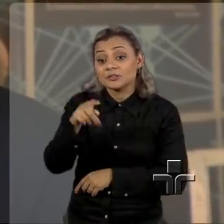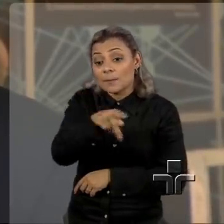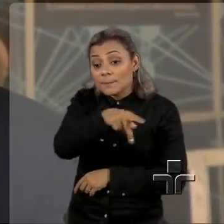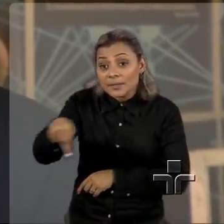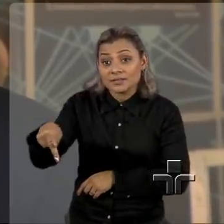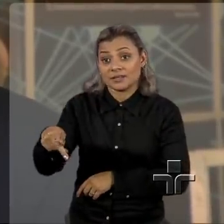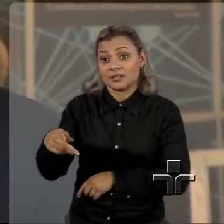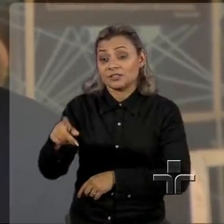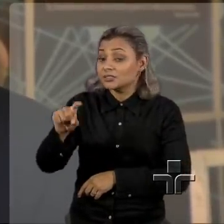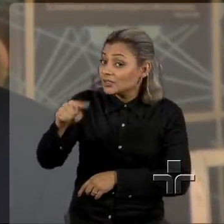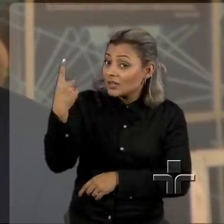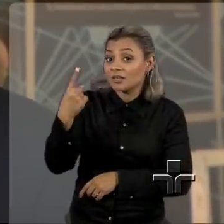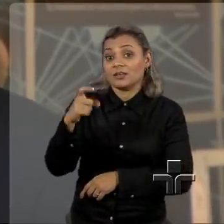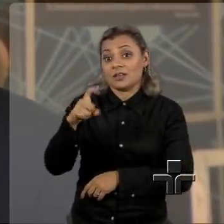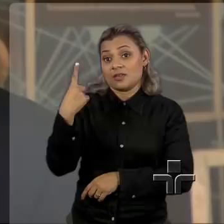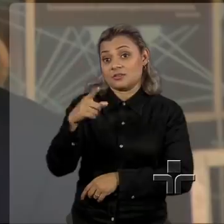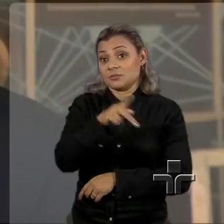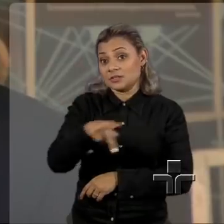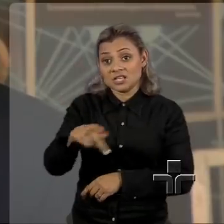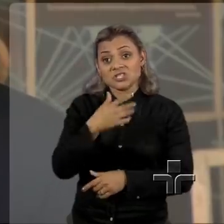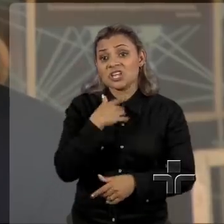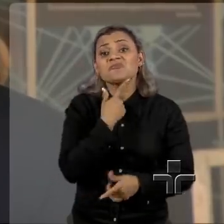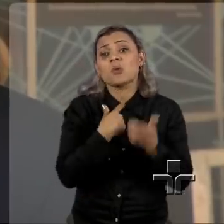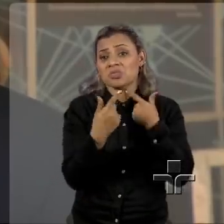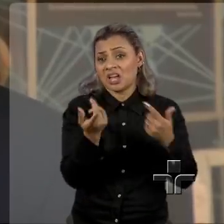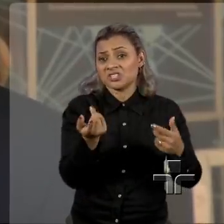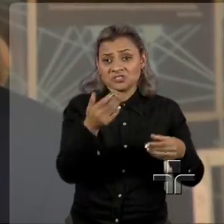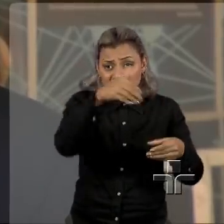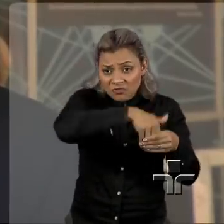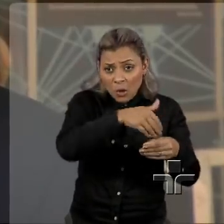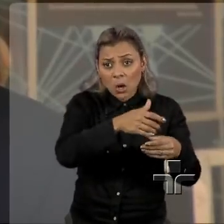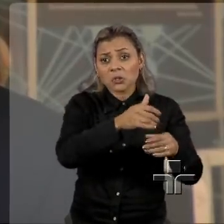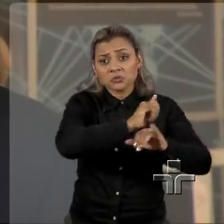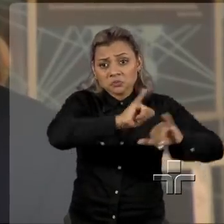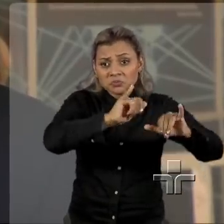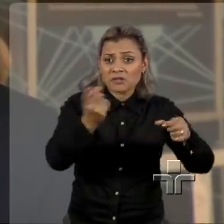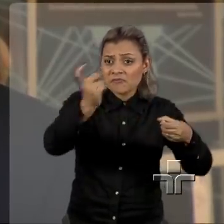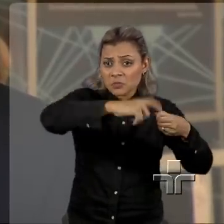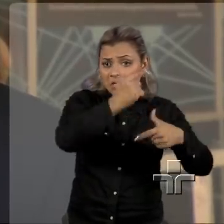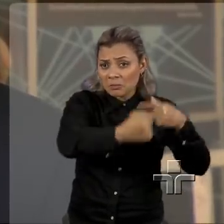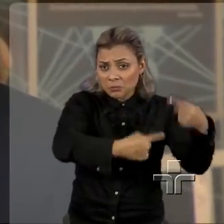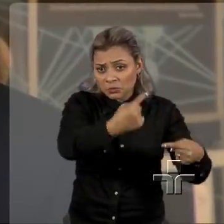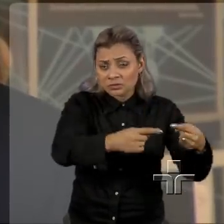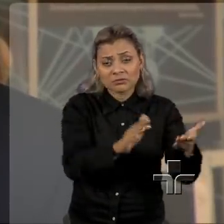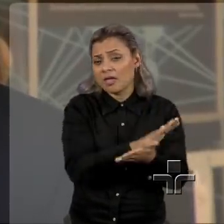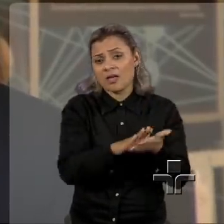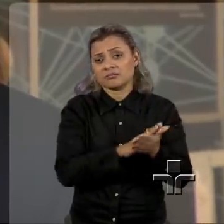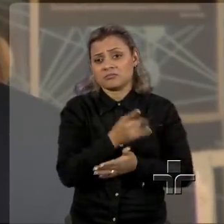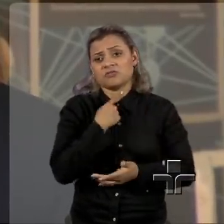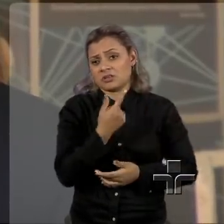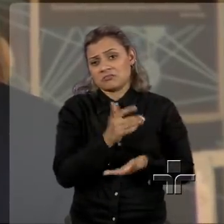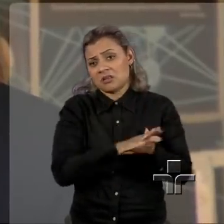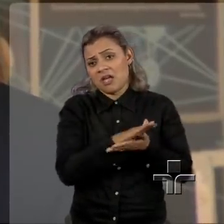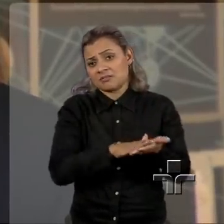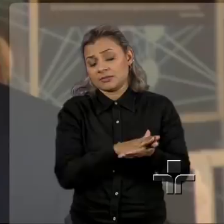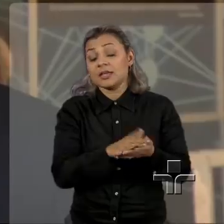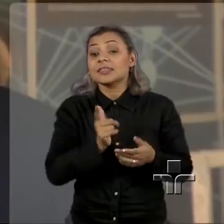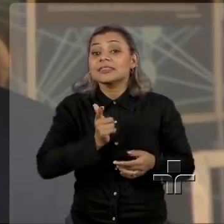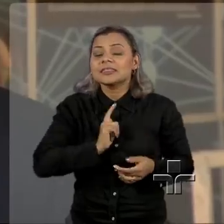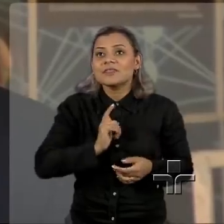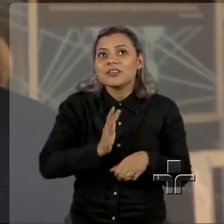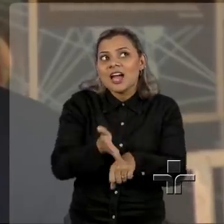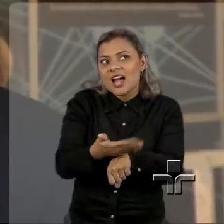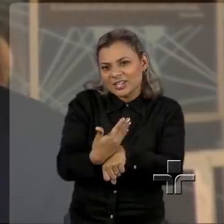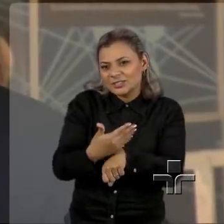tinha mais condições e pretensões eleitorais. Estava se retirando, queria Teve até a hipótese aventada antes